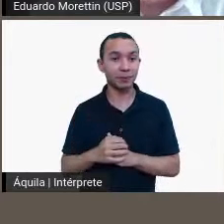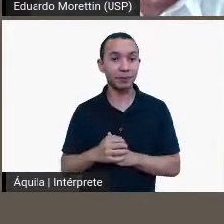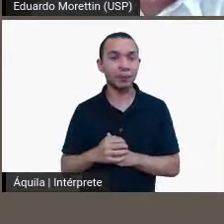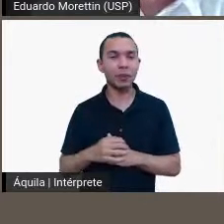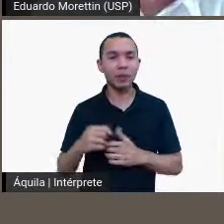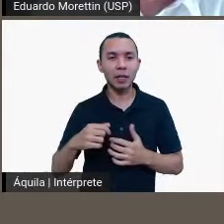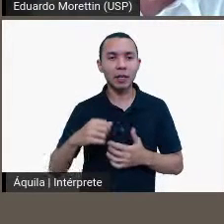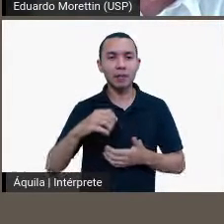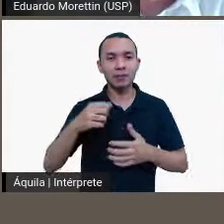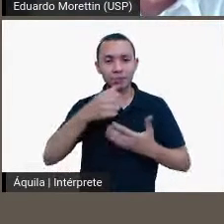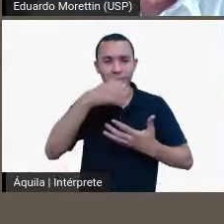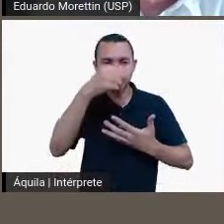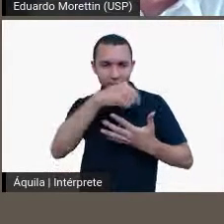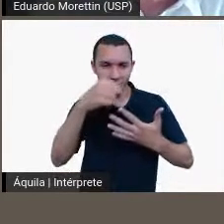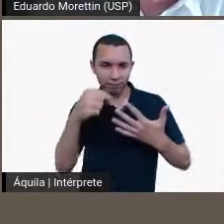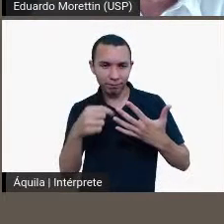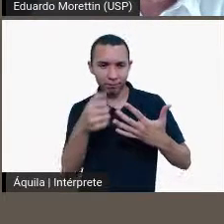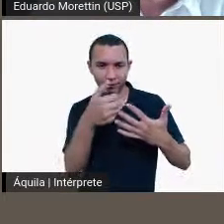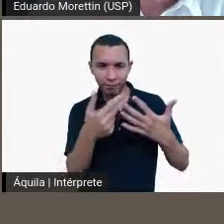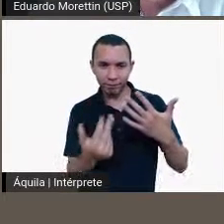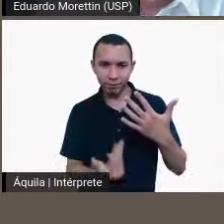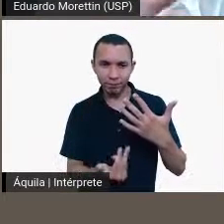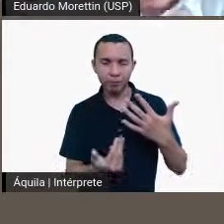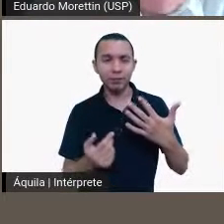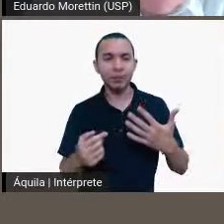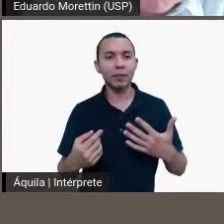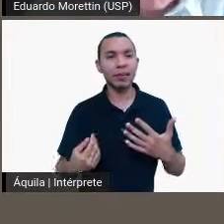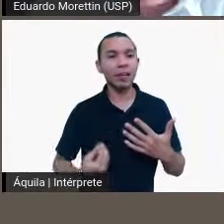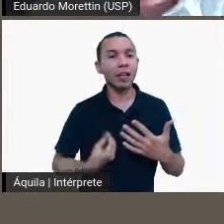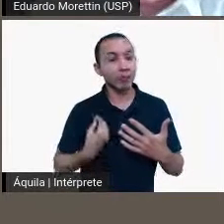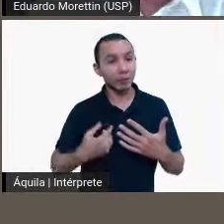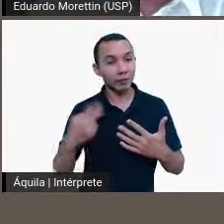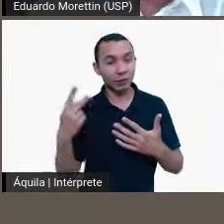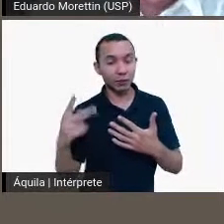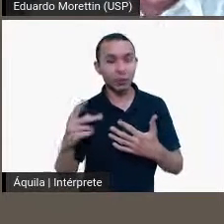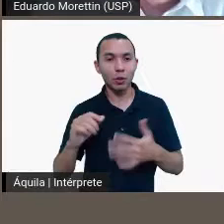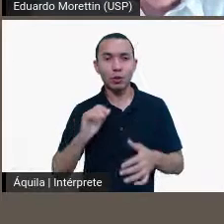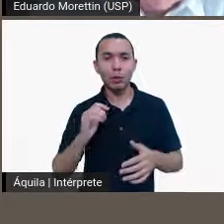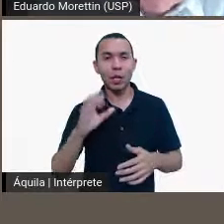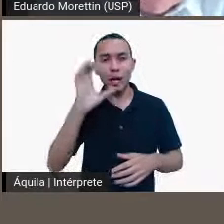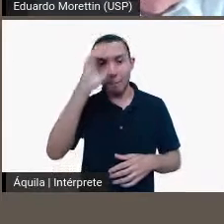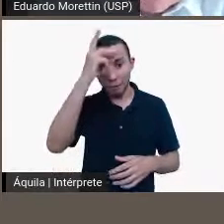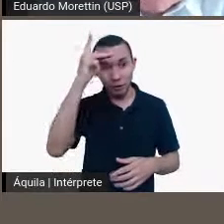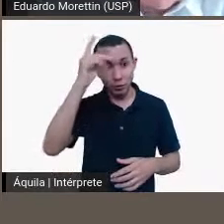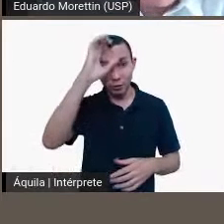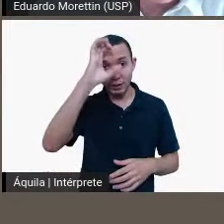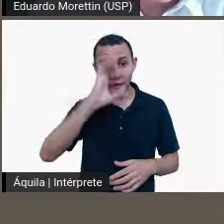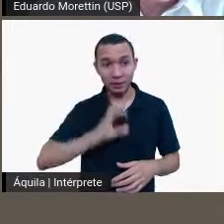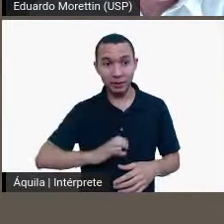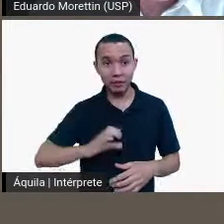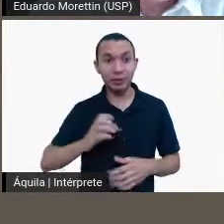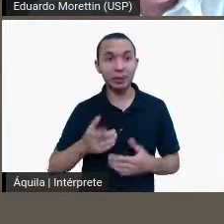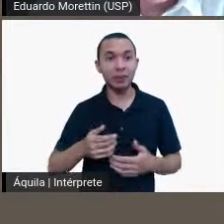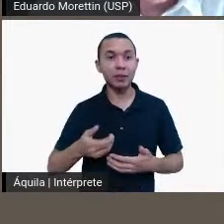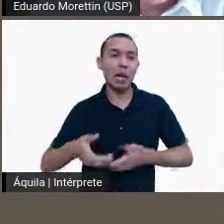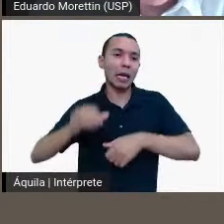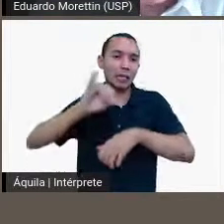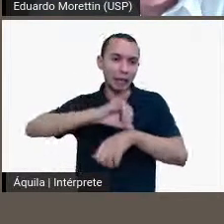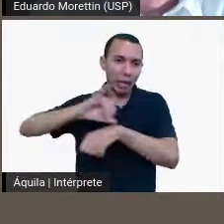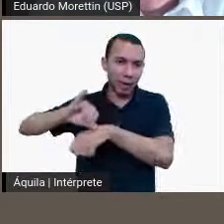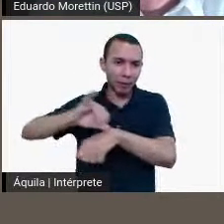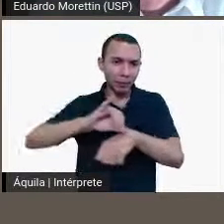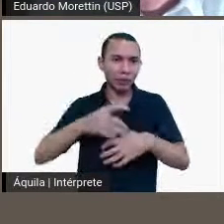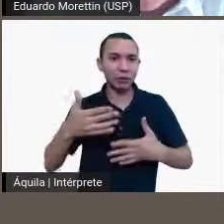aspectos ligados à vida, eles entram em sintonia com todas as mudanças que o cidadão da grande cidade, de uma certa forma,